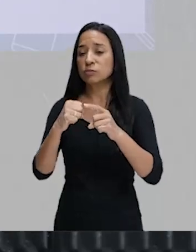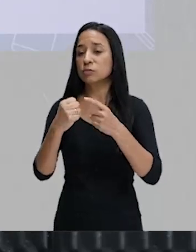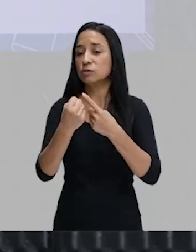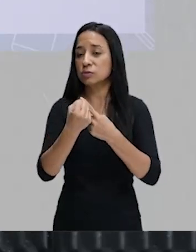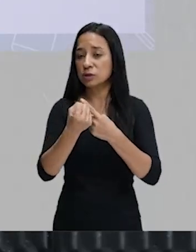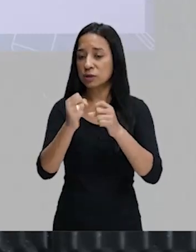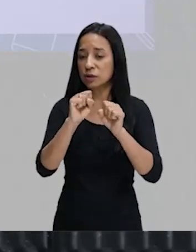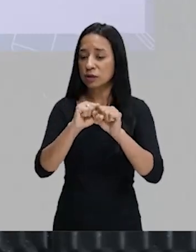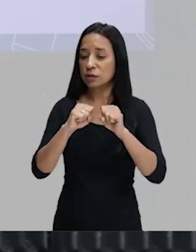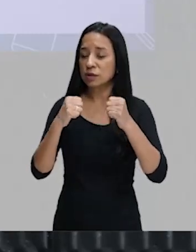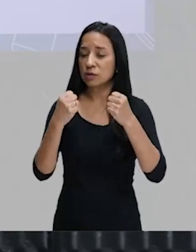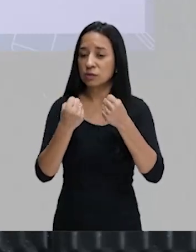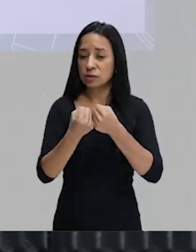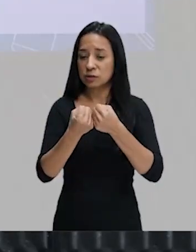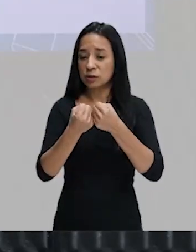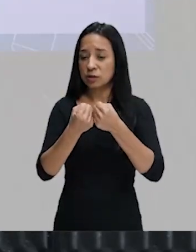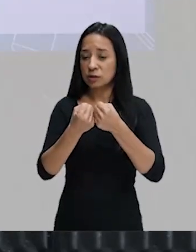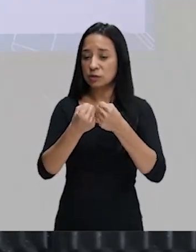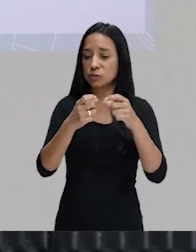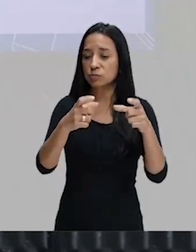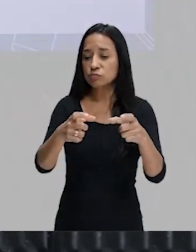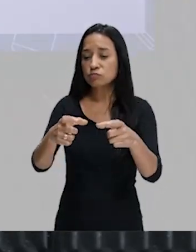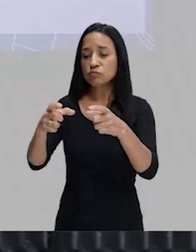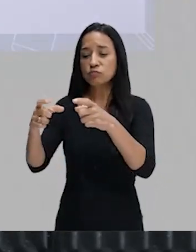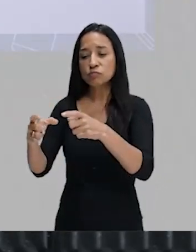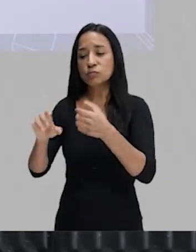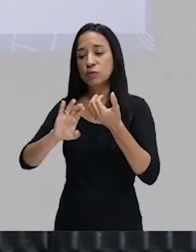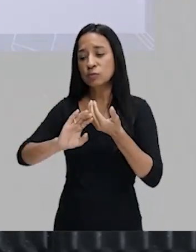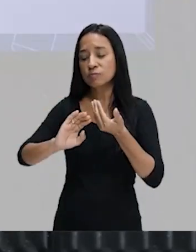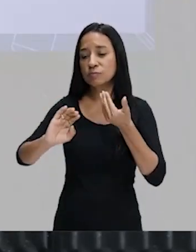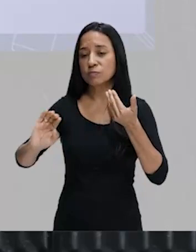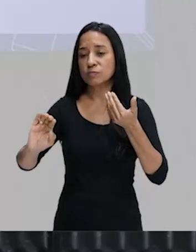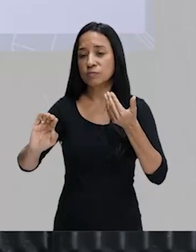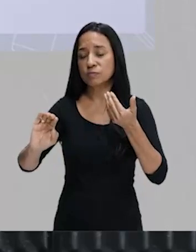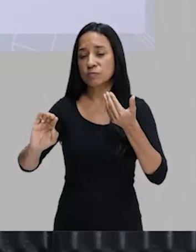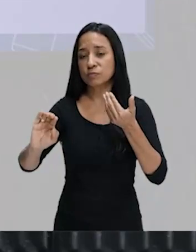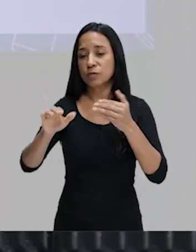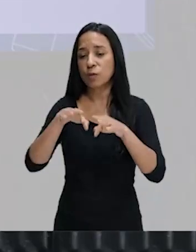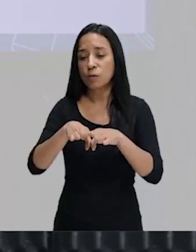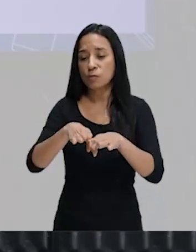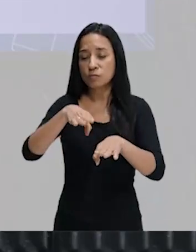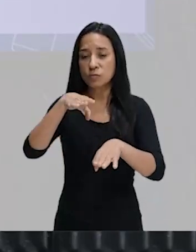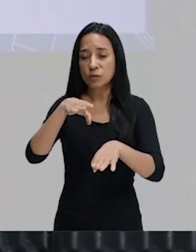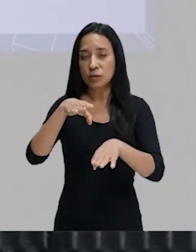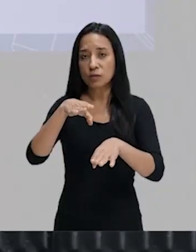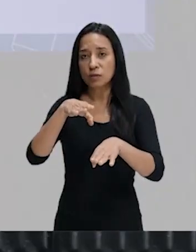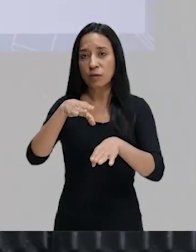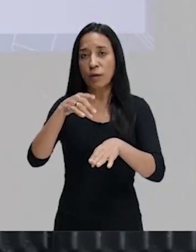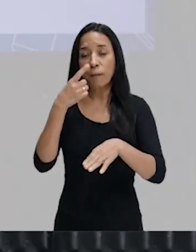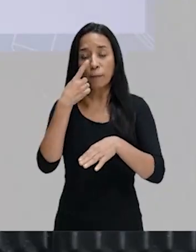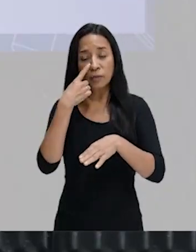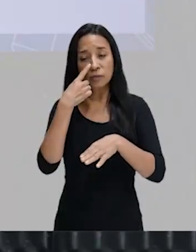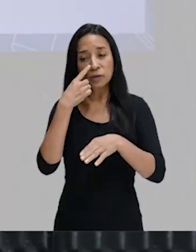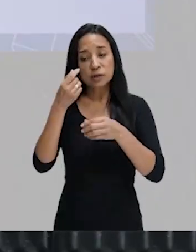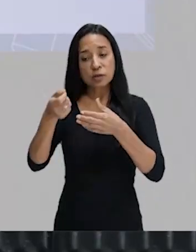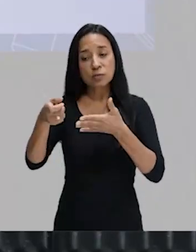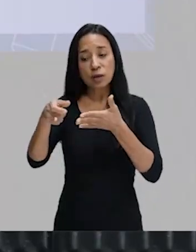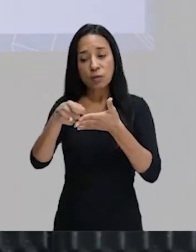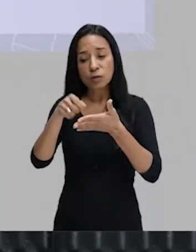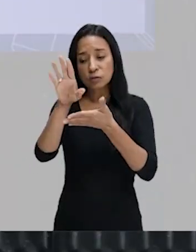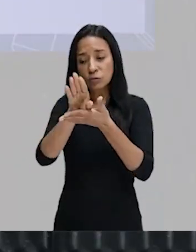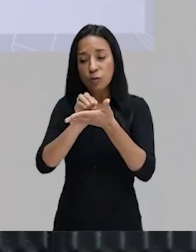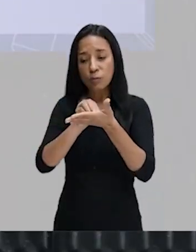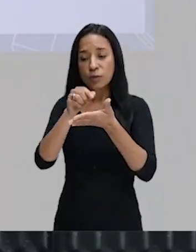se divide em estratos. Só que presta atenção na hora de tu anotar aí no teu caderno, que quando tu for